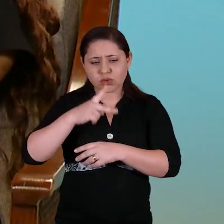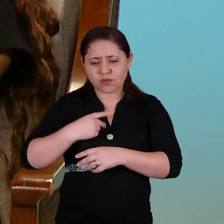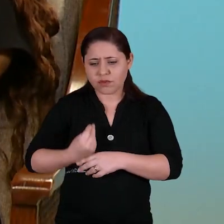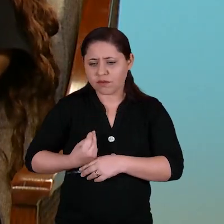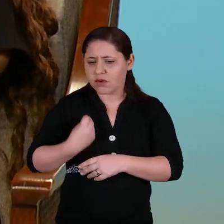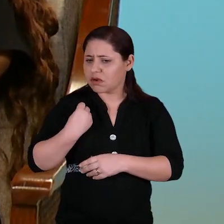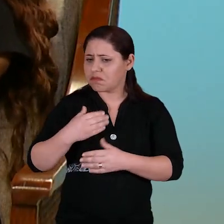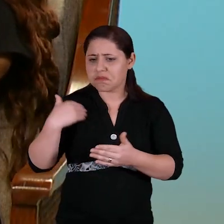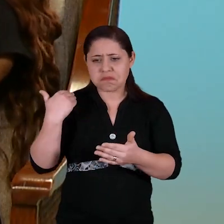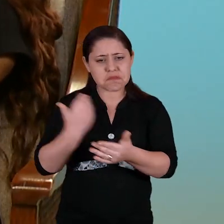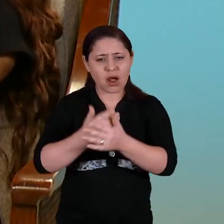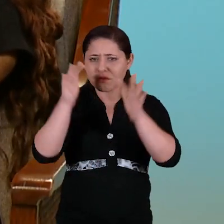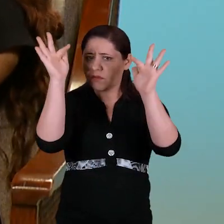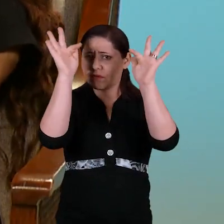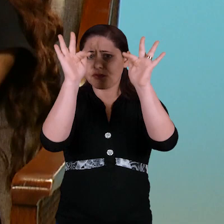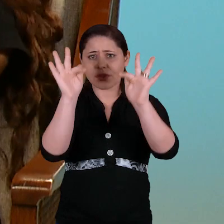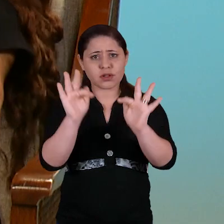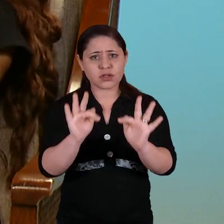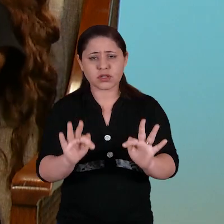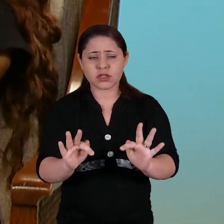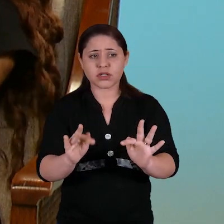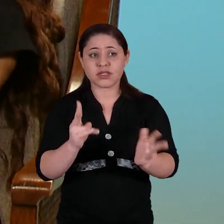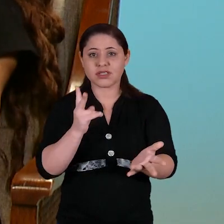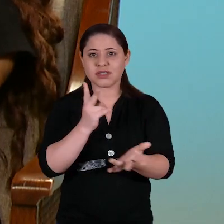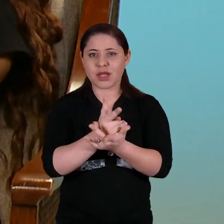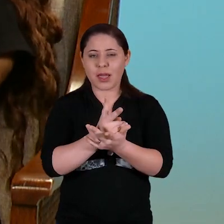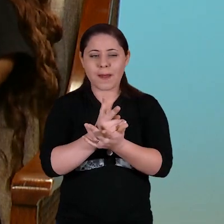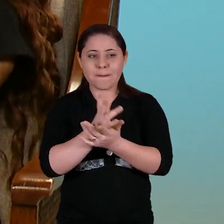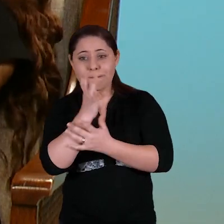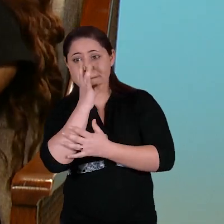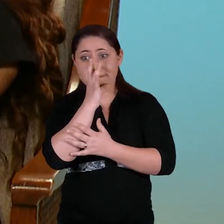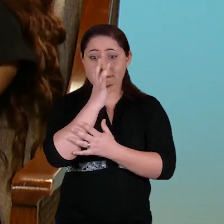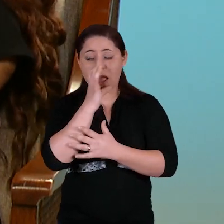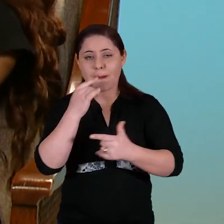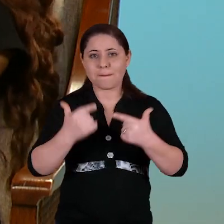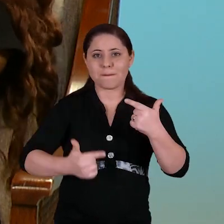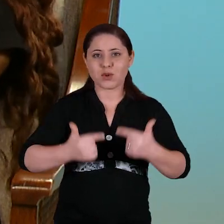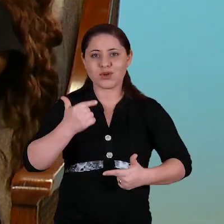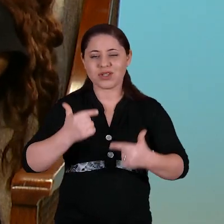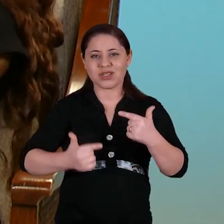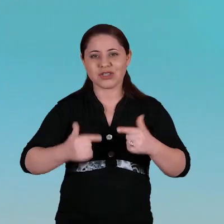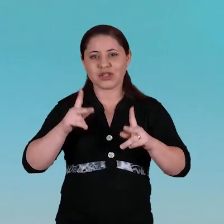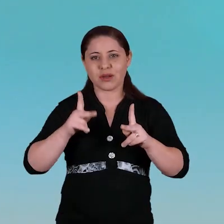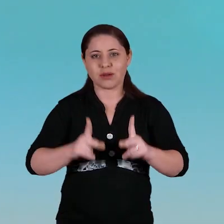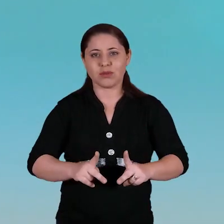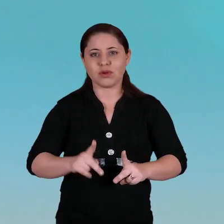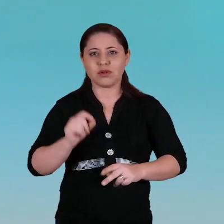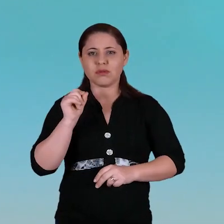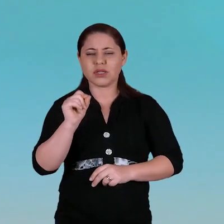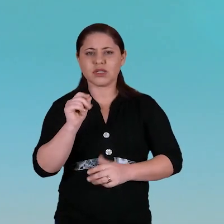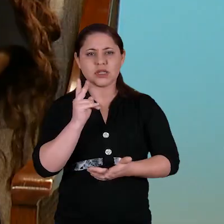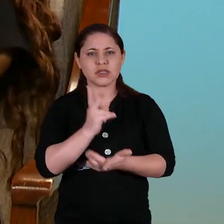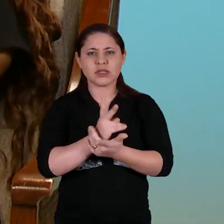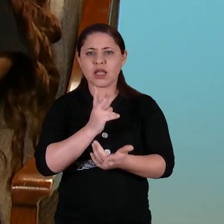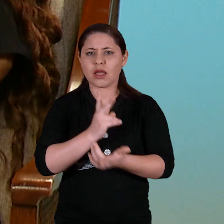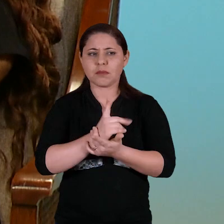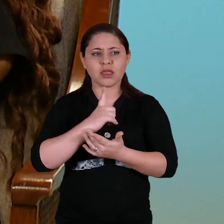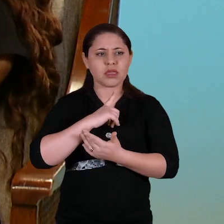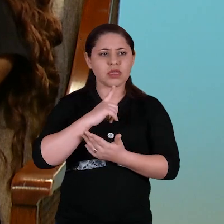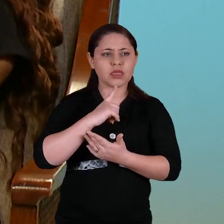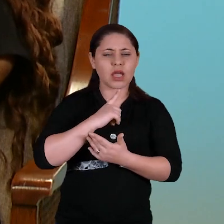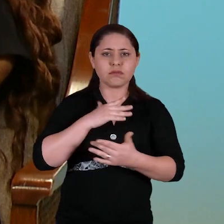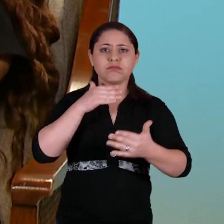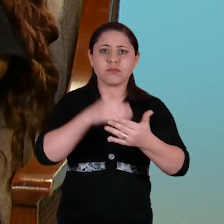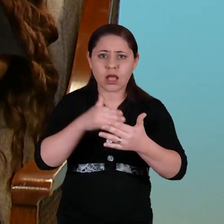plena, viva uma vida feliz e fica sempre ligada nessas políticas públicas e nessas coisas que a gente tem aí ao nosso alcance,